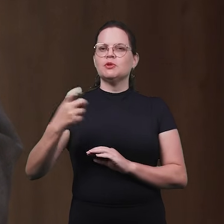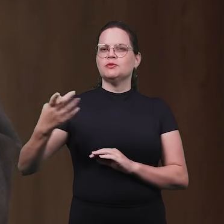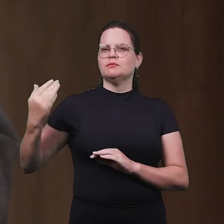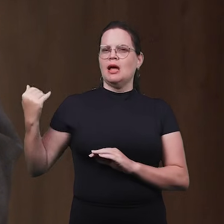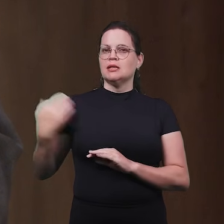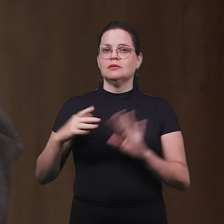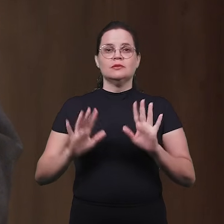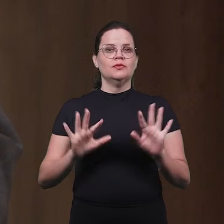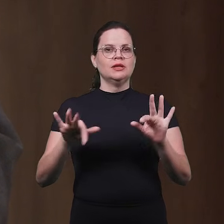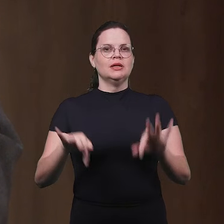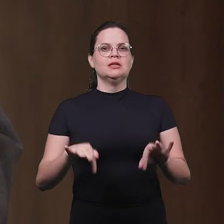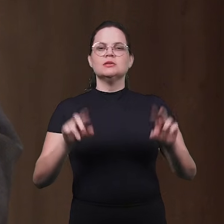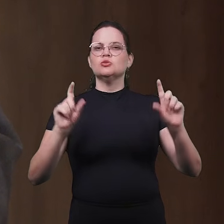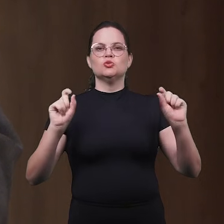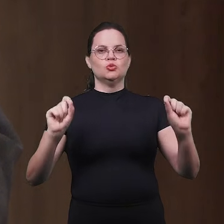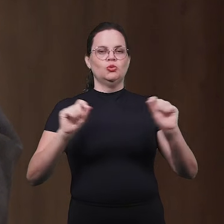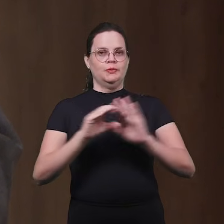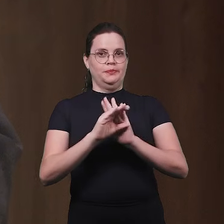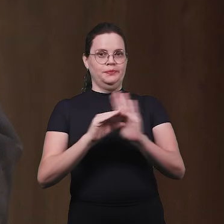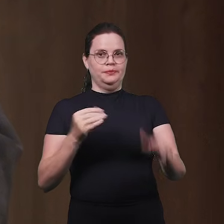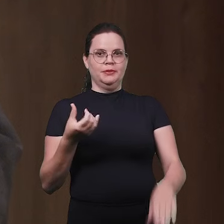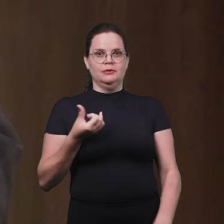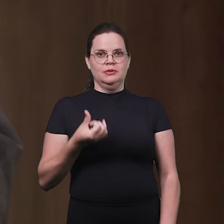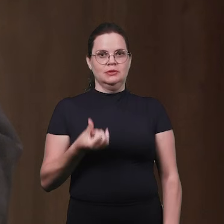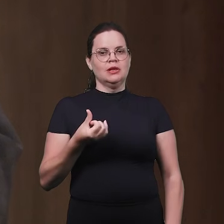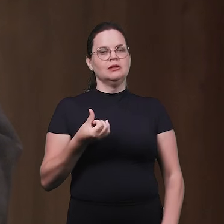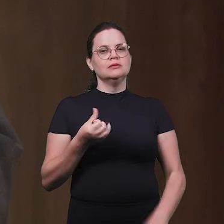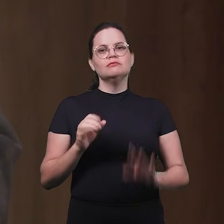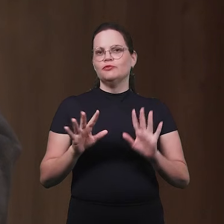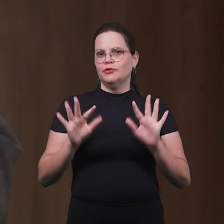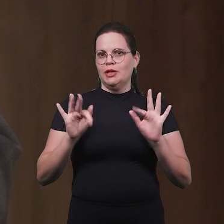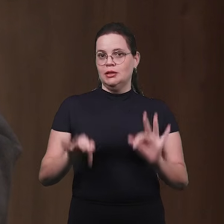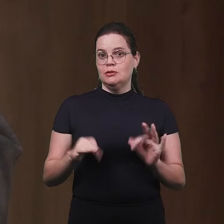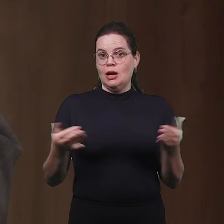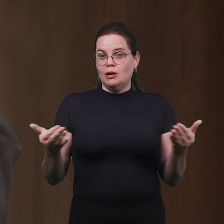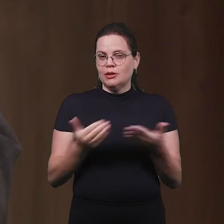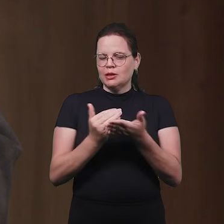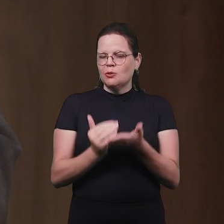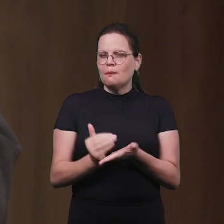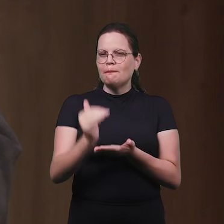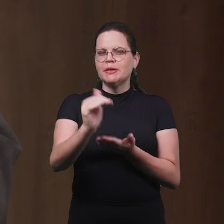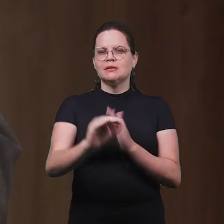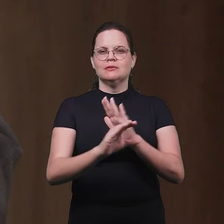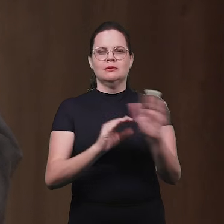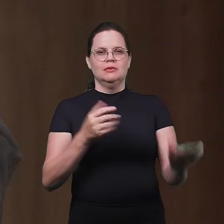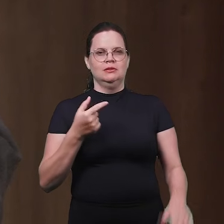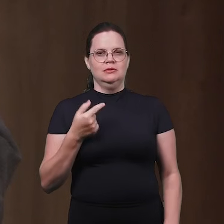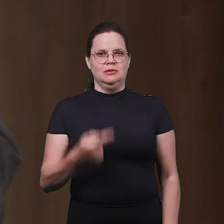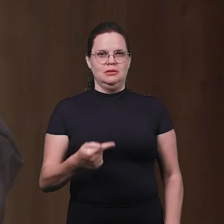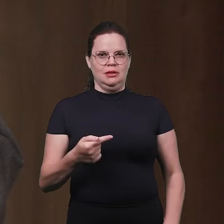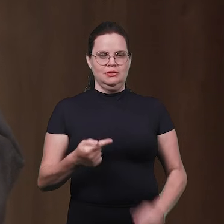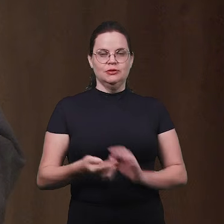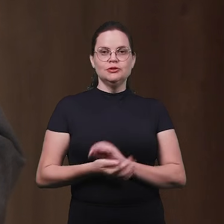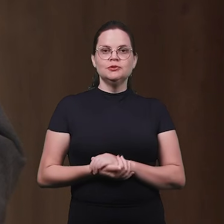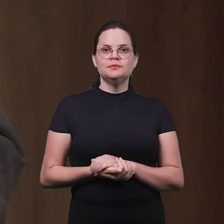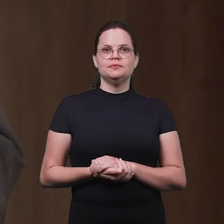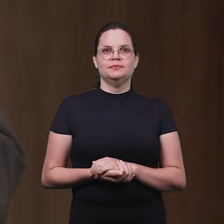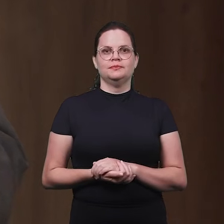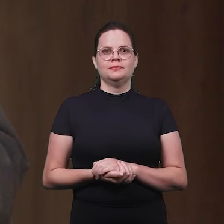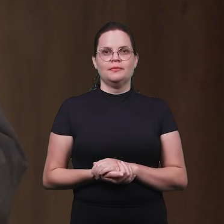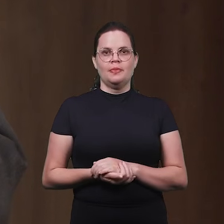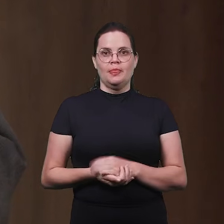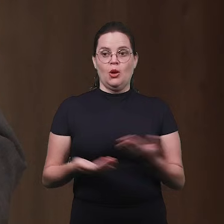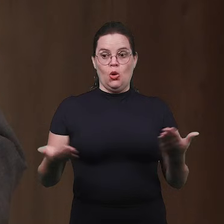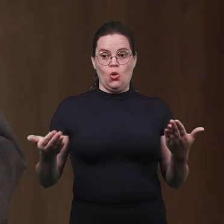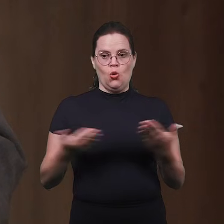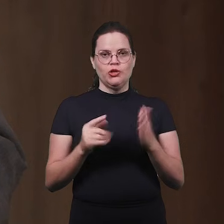Nós falamos no episódio passado sobre o capítulo 6. Estamos entrando no capítulo 7 a